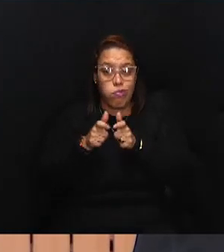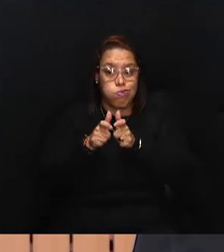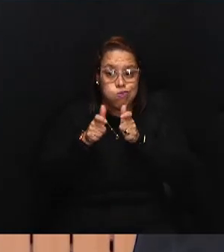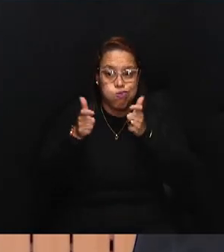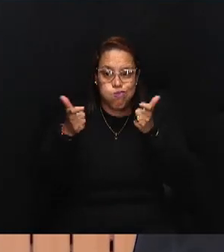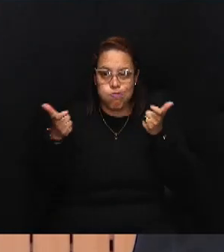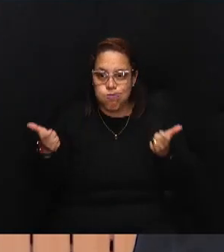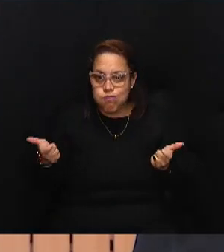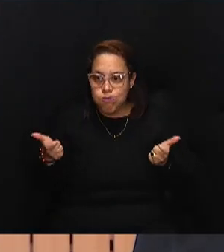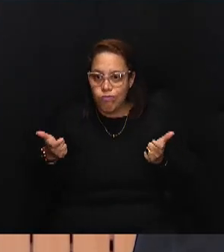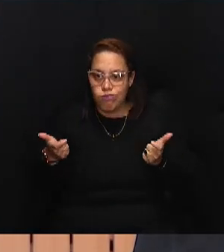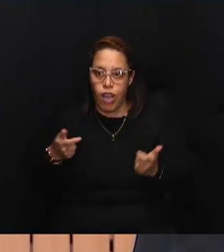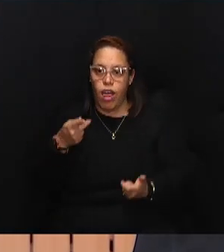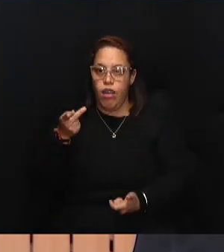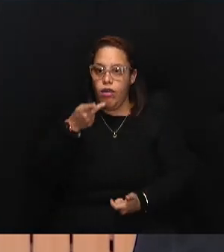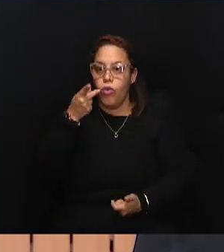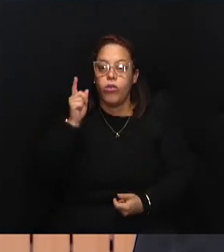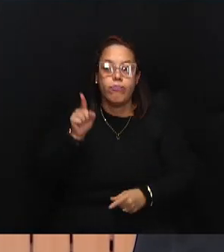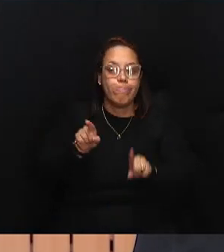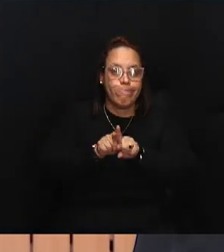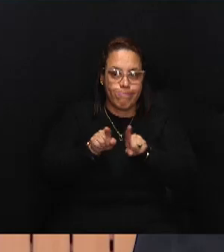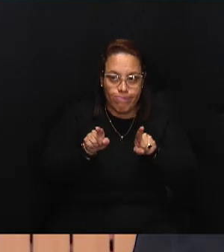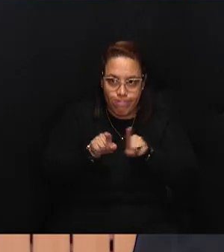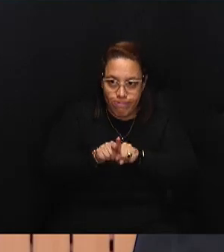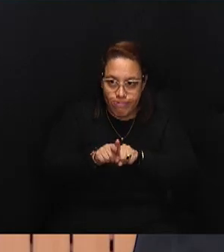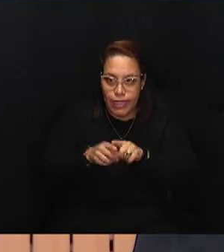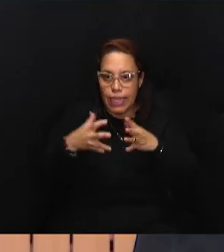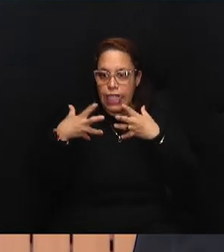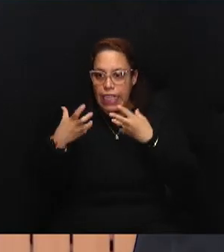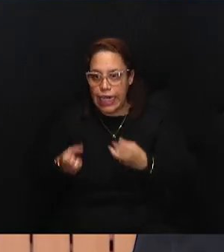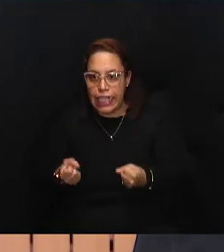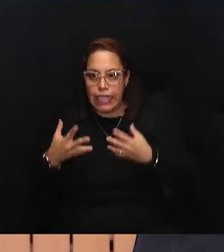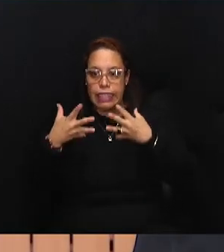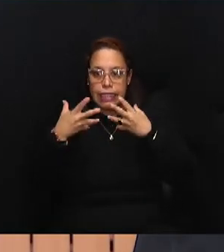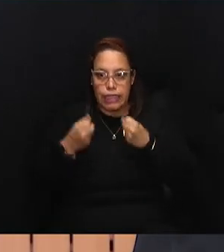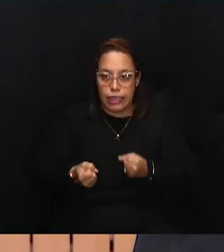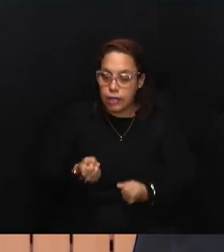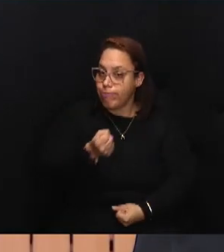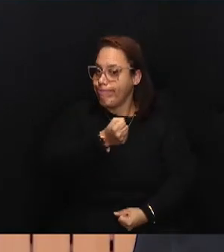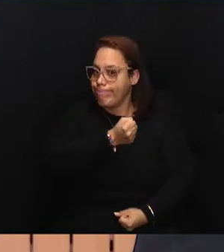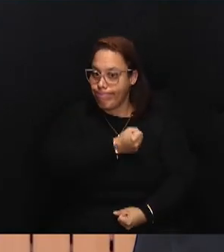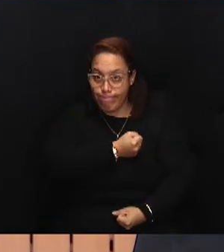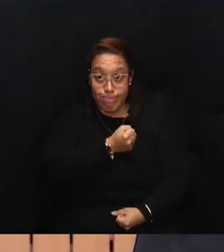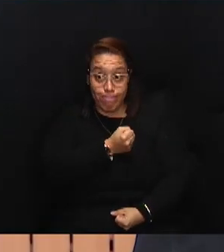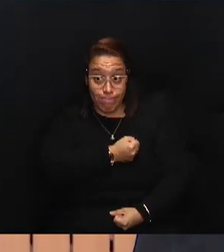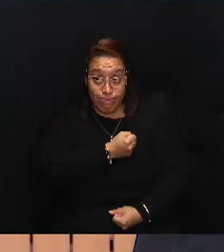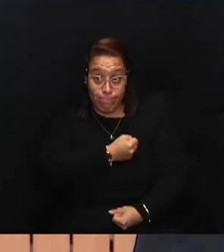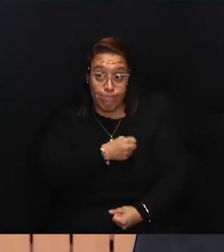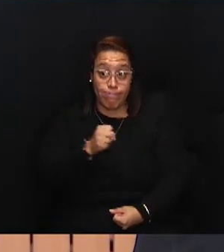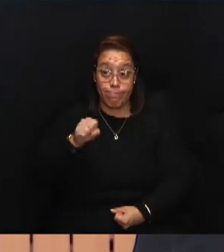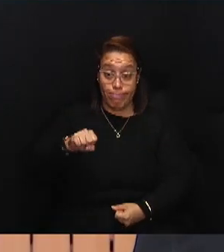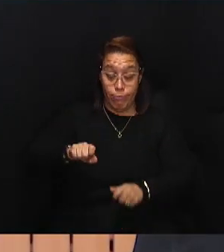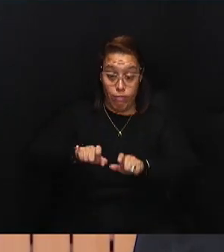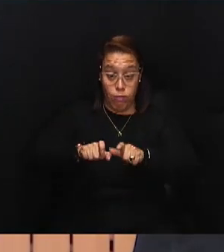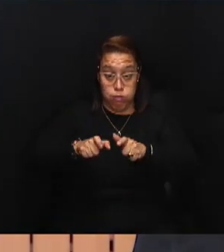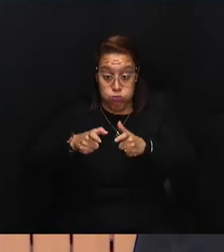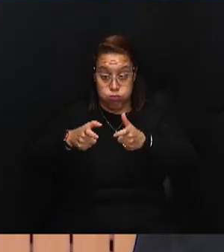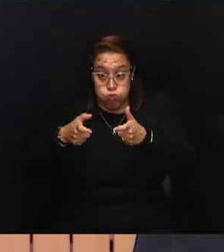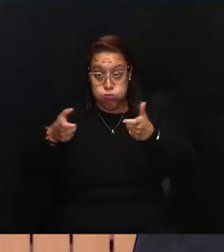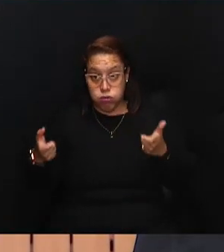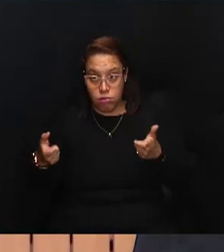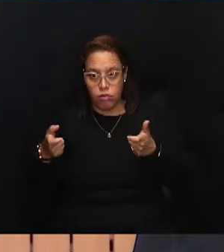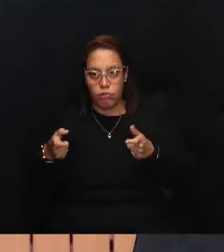vale ressaltar também que, conforme a gente recebe aí esses números que têm sim aumentados, nós